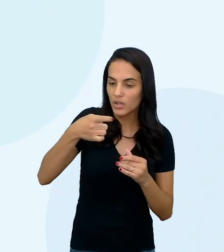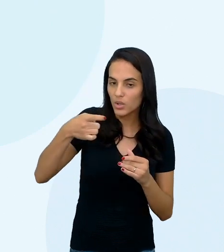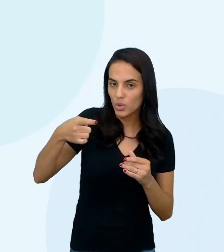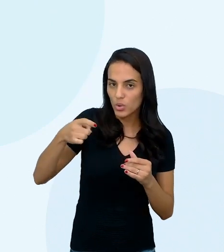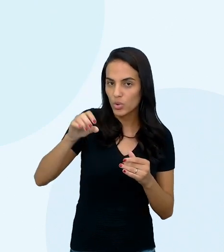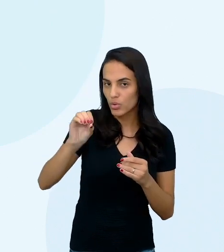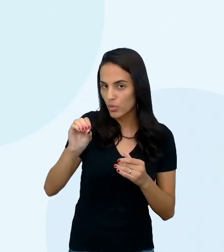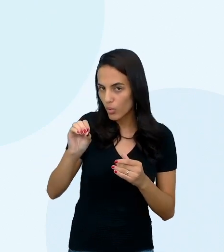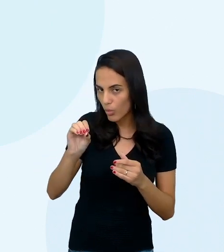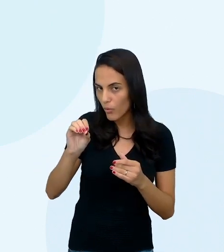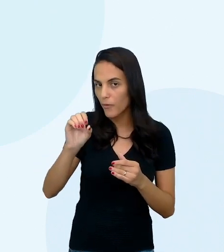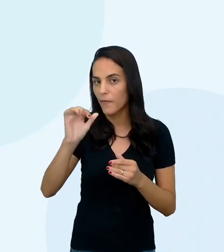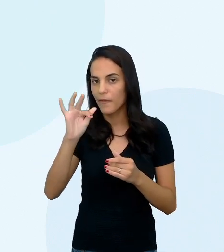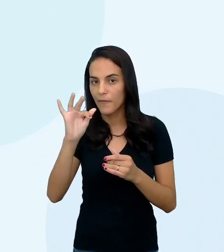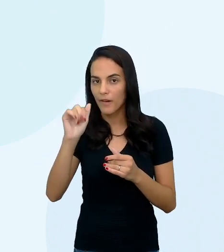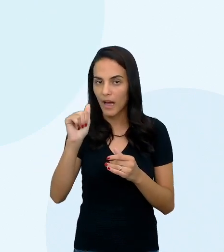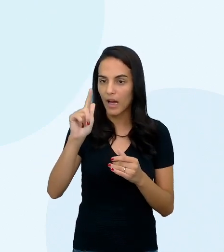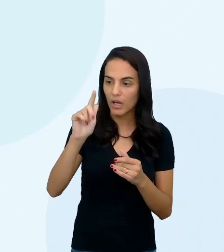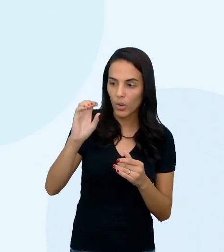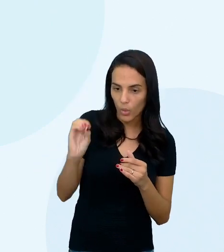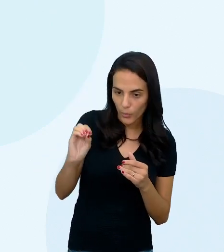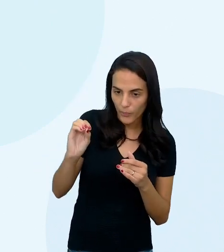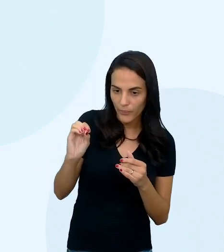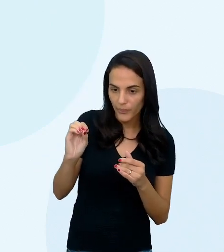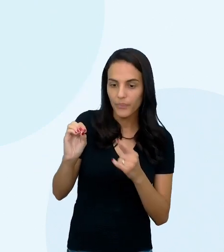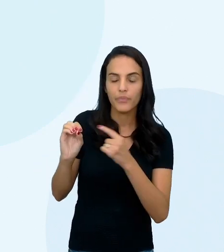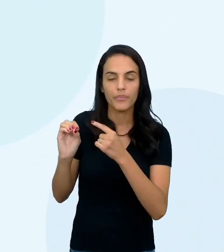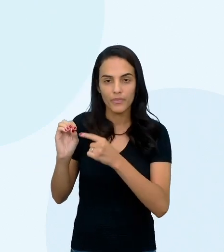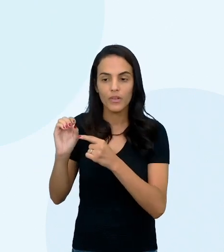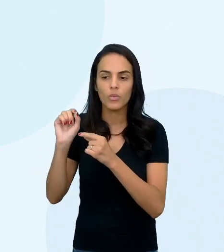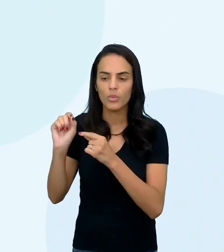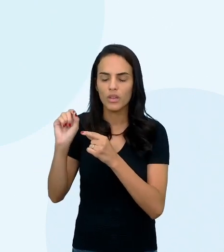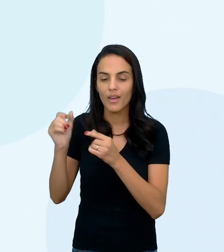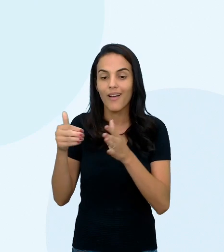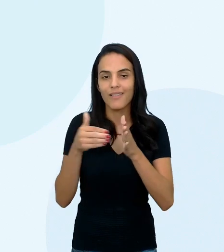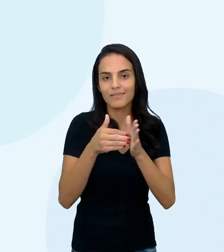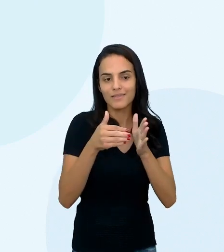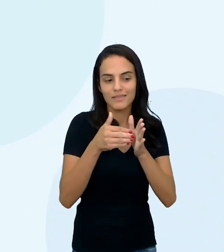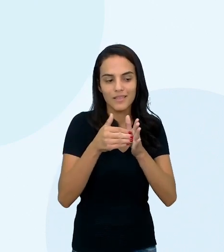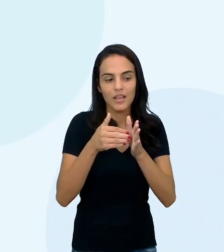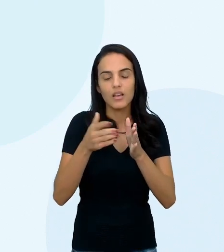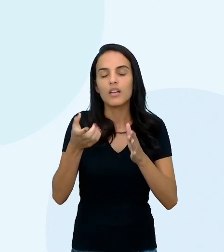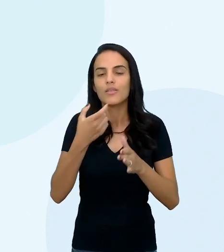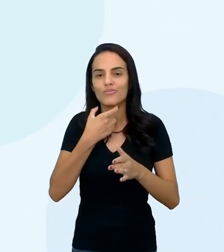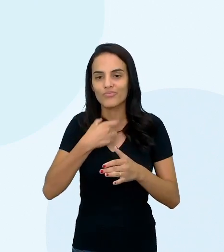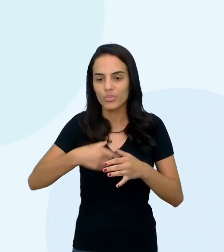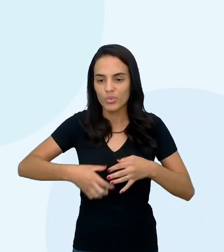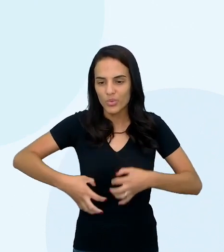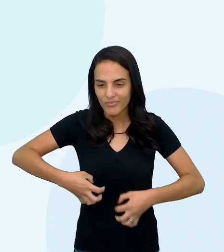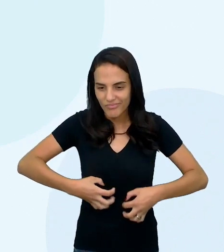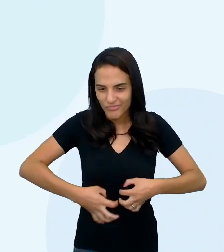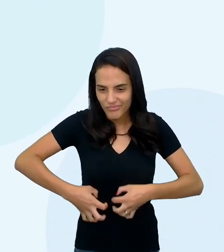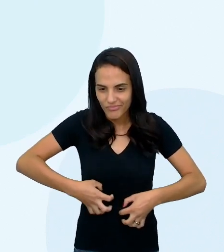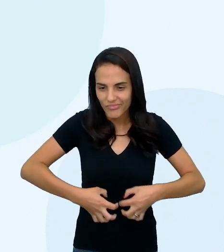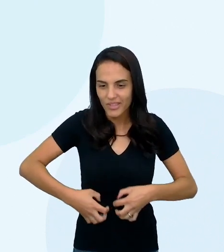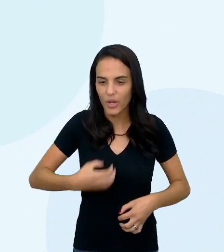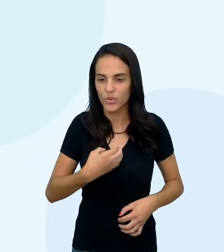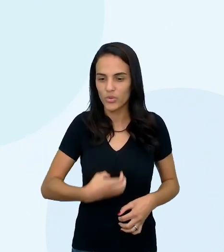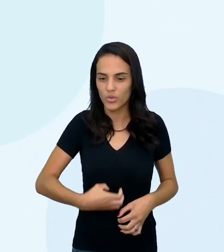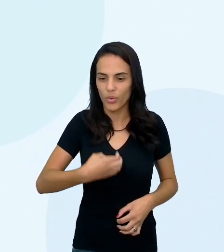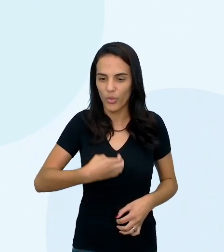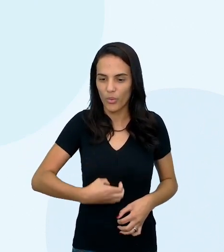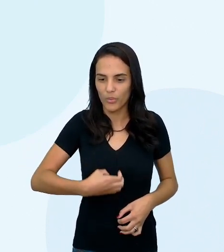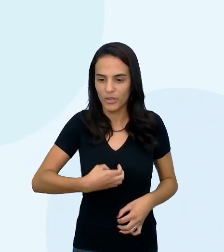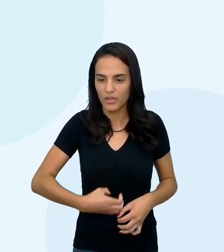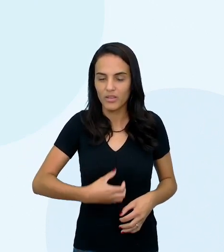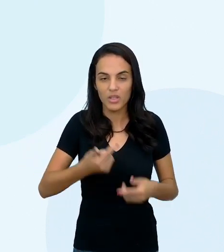dos movimentos peristálticos, chegue então até o nosso trato gastrointestinal, né, ao estômago, intestino